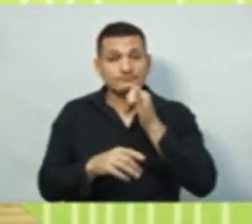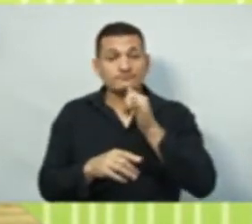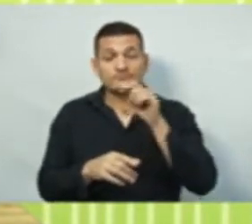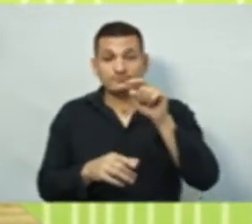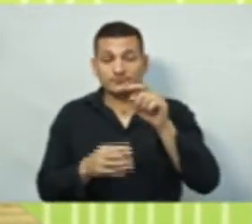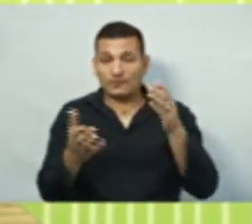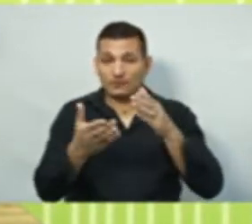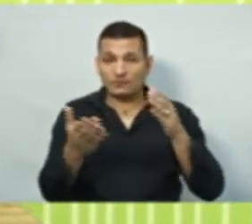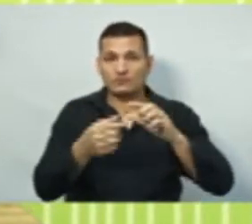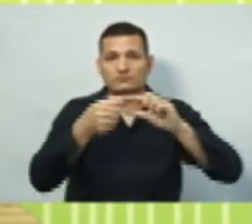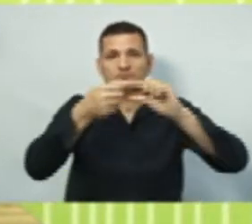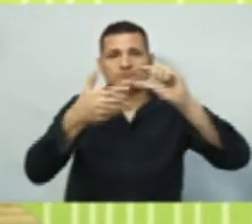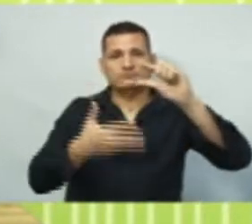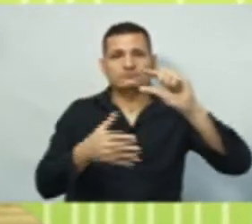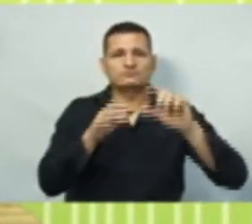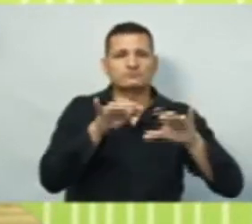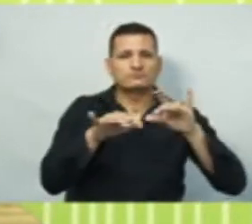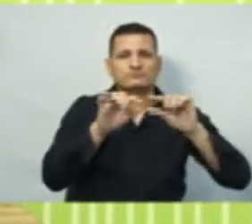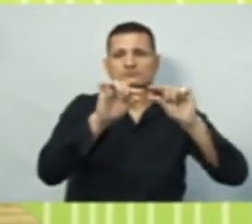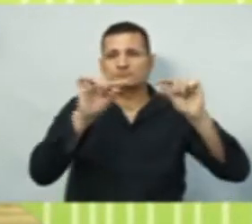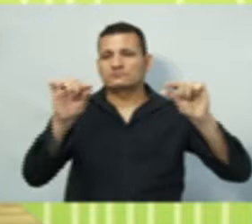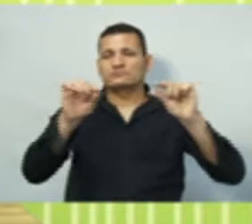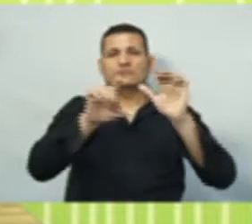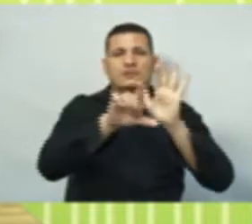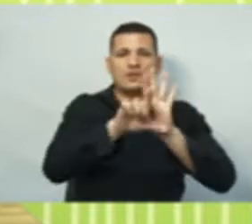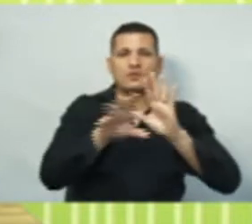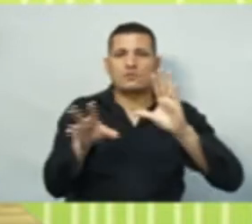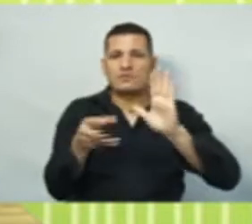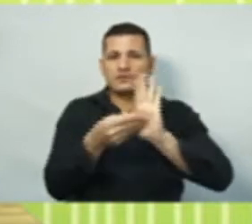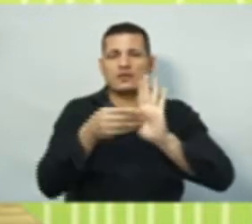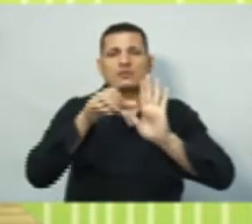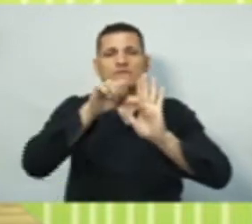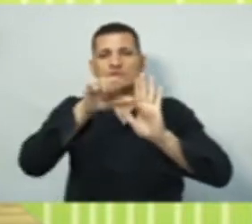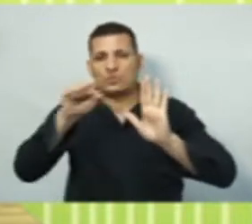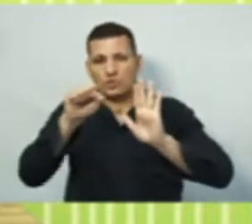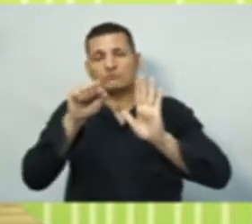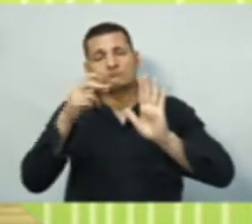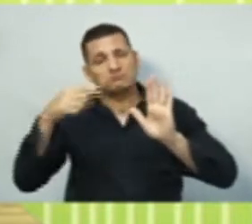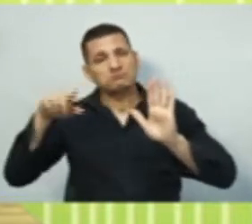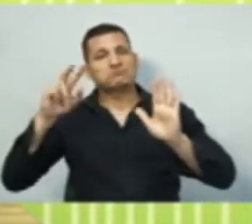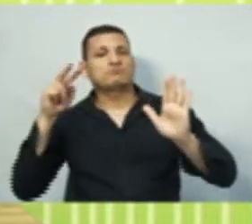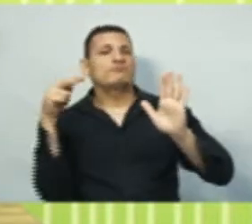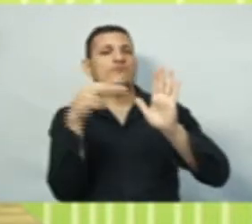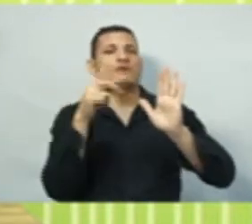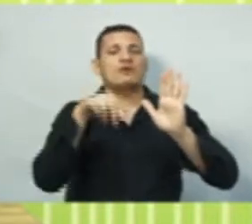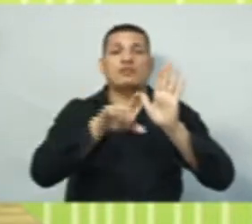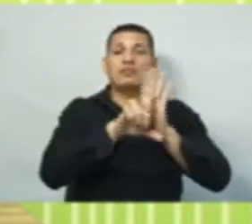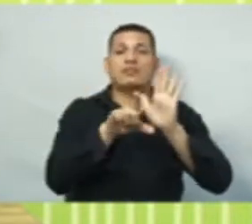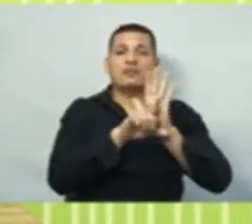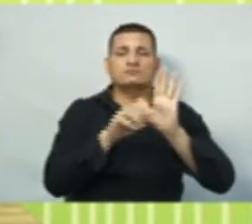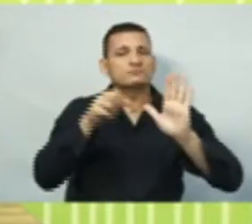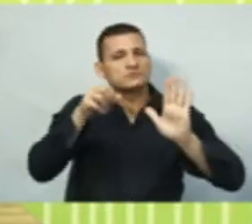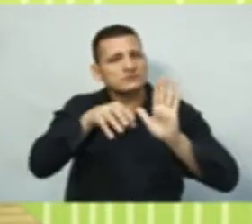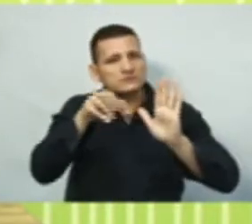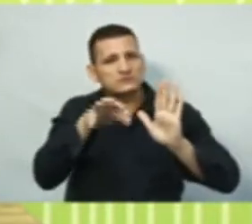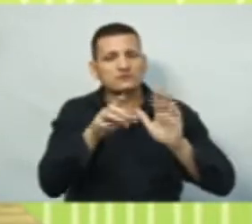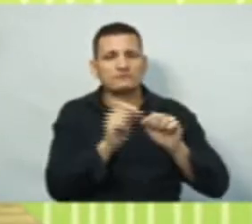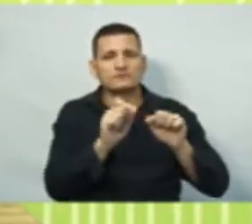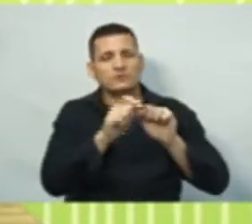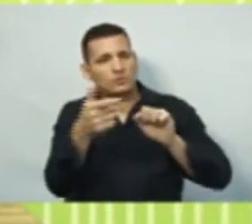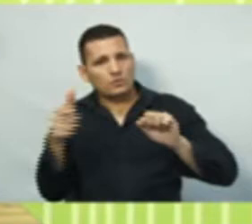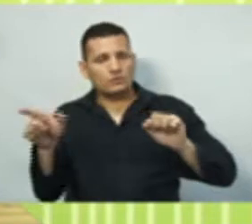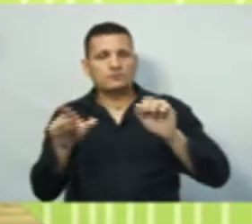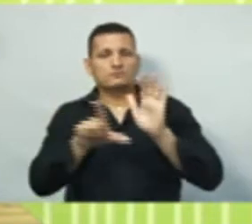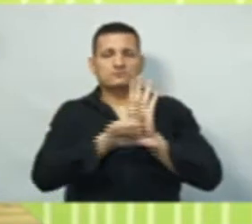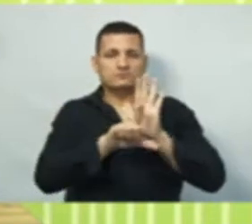Google, Lei Complementar 95 de 98, vocês vão ver que é uma lei que ensina a fazer outras leis. E esta